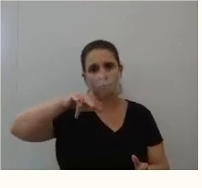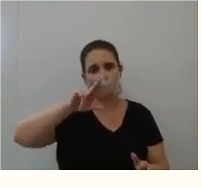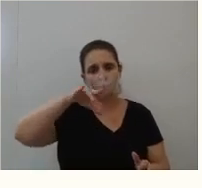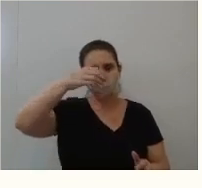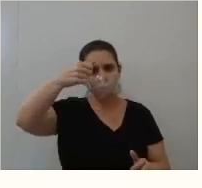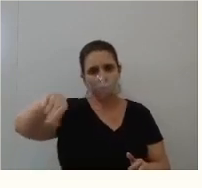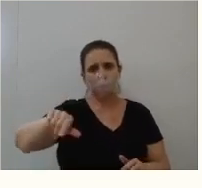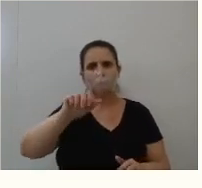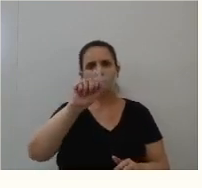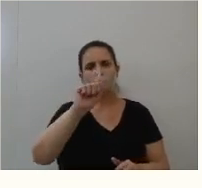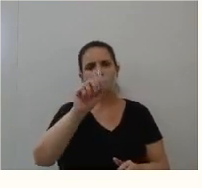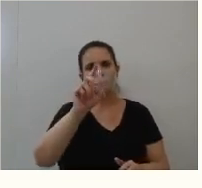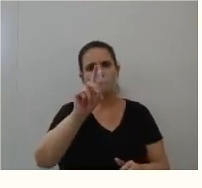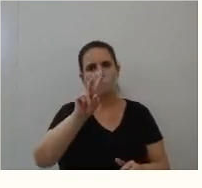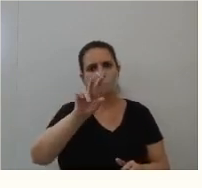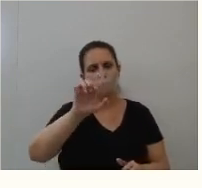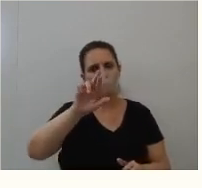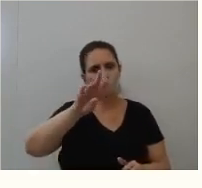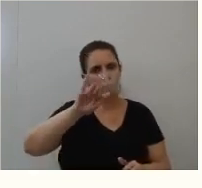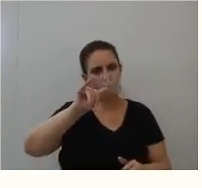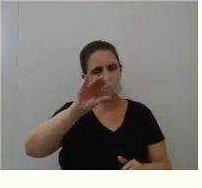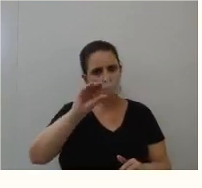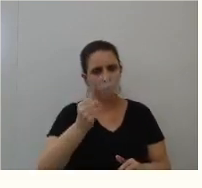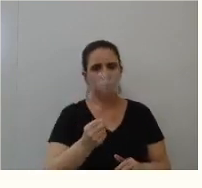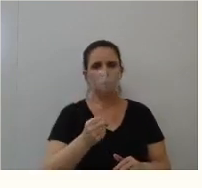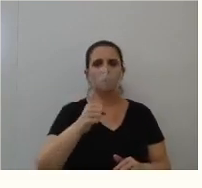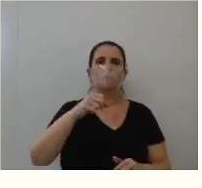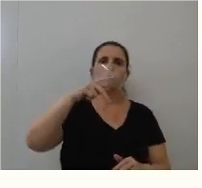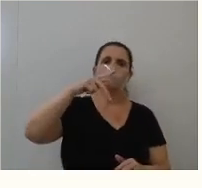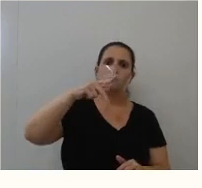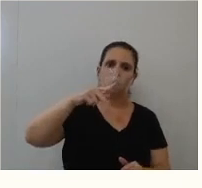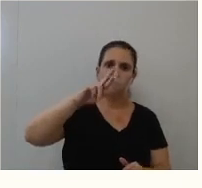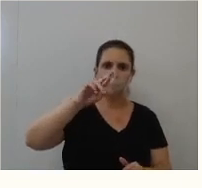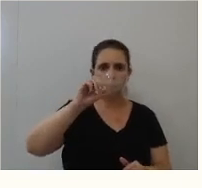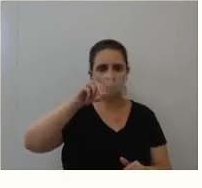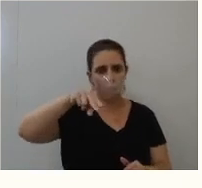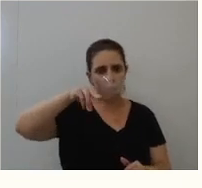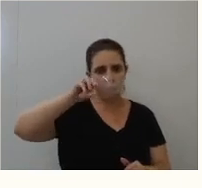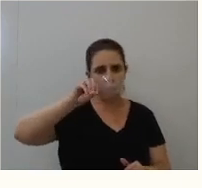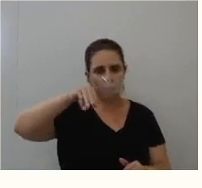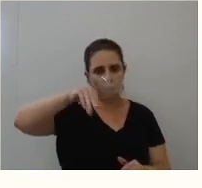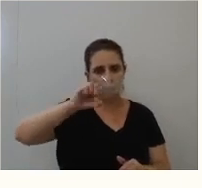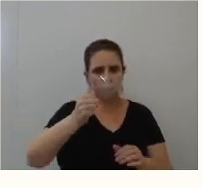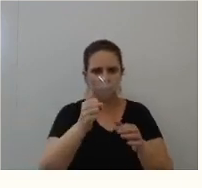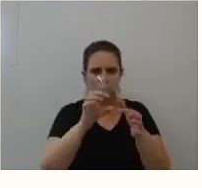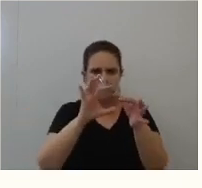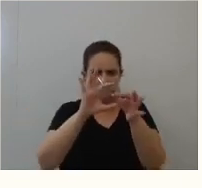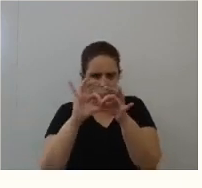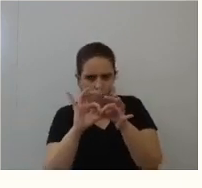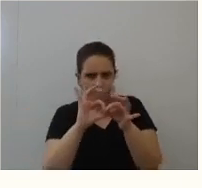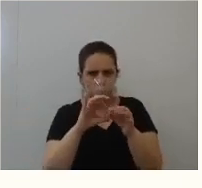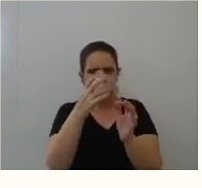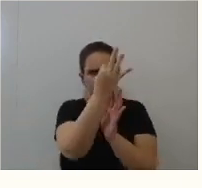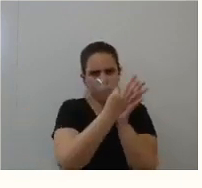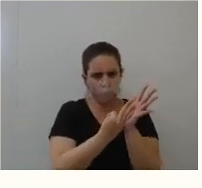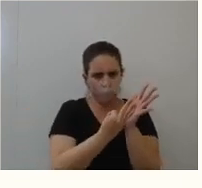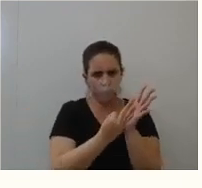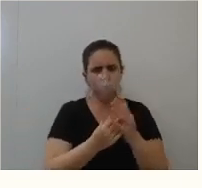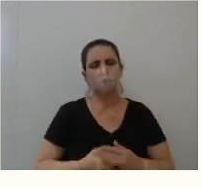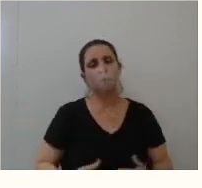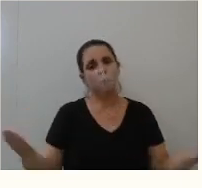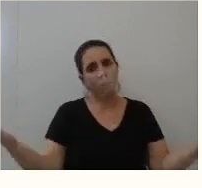advérbios, preposições, pronomes, tá? Tudo isso que constrói a amarração do texto, a gente vai ver a partir de